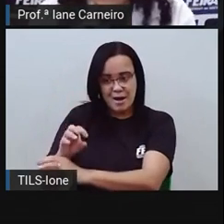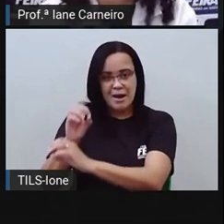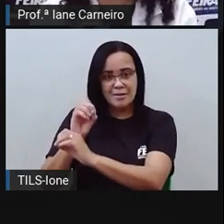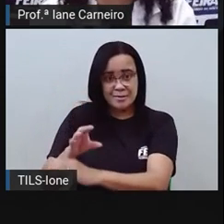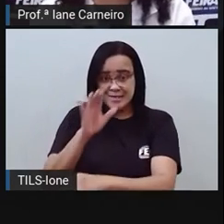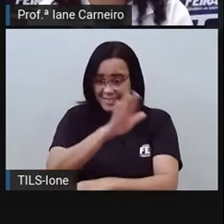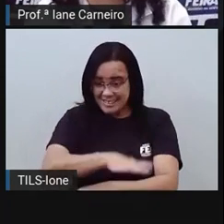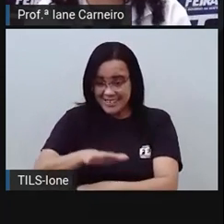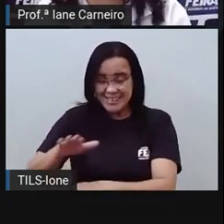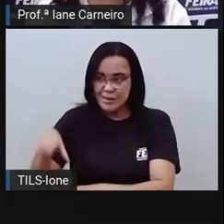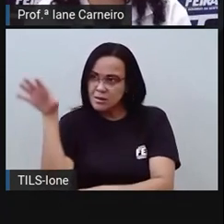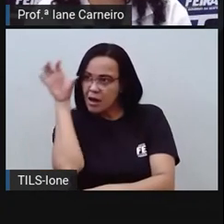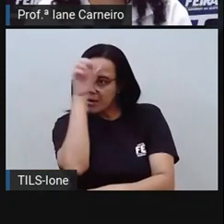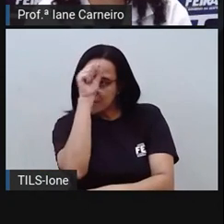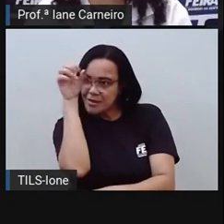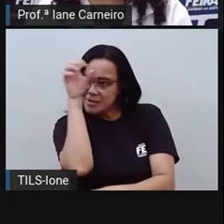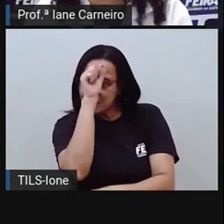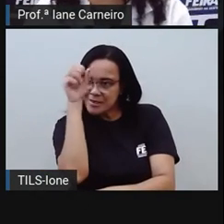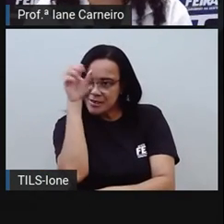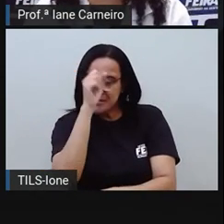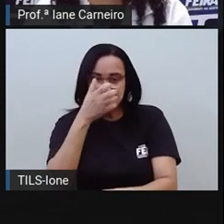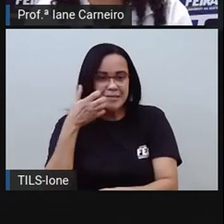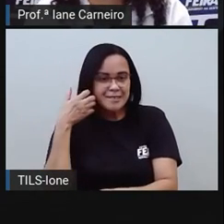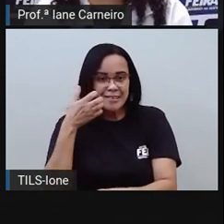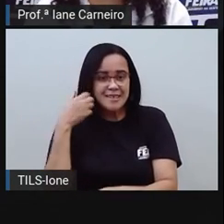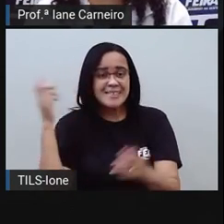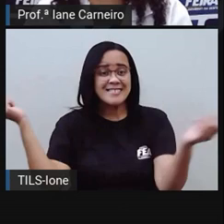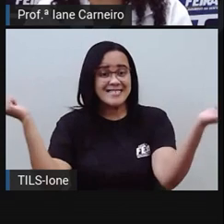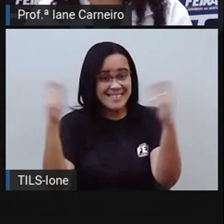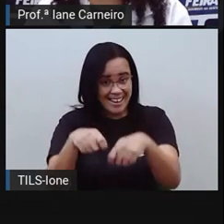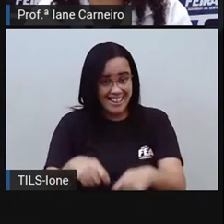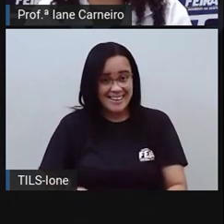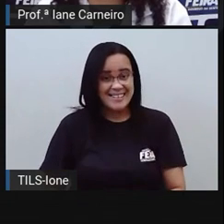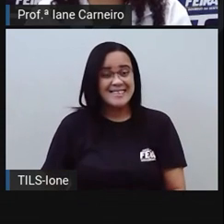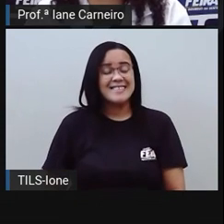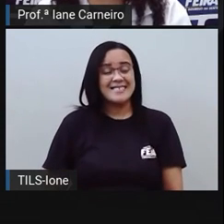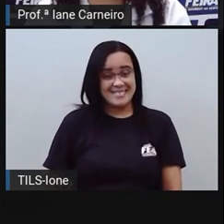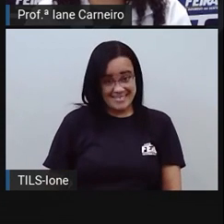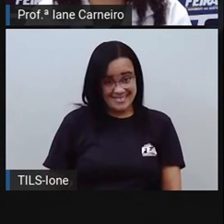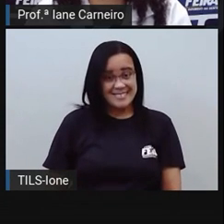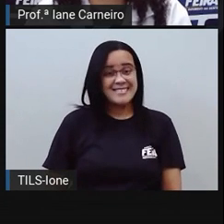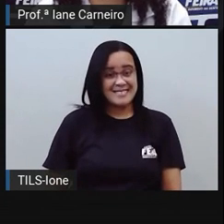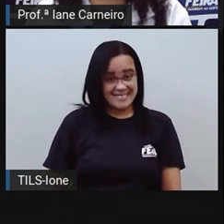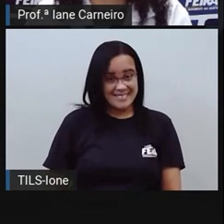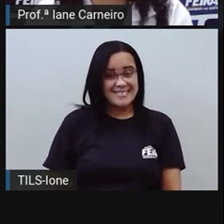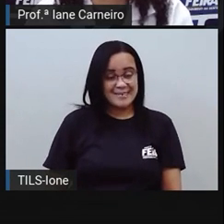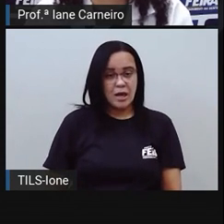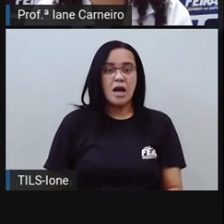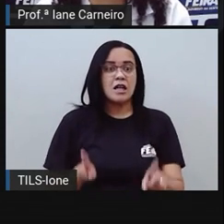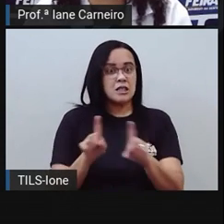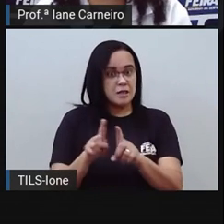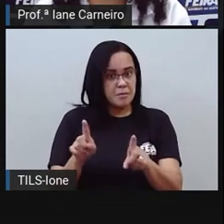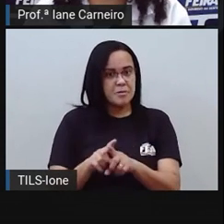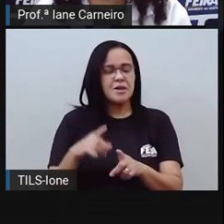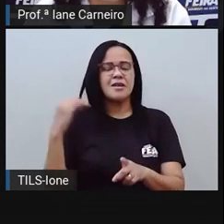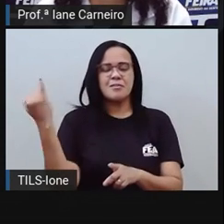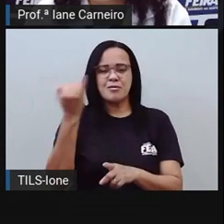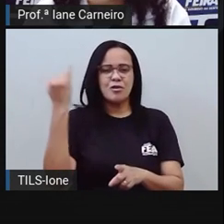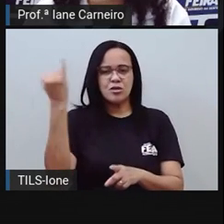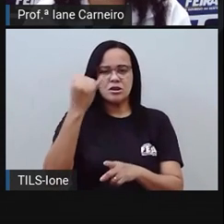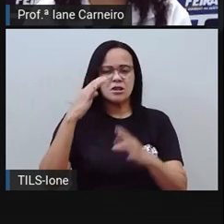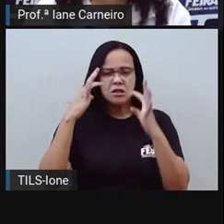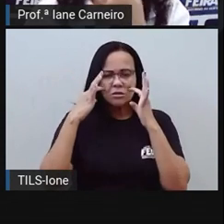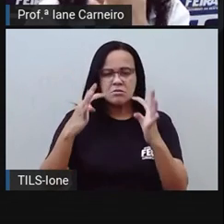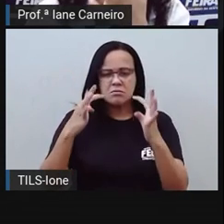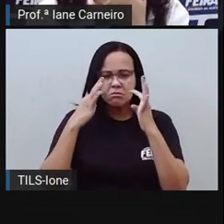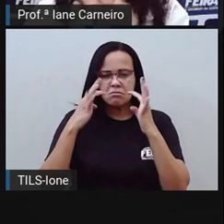coisas, né? E aí, ó, entra aqui essa questão, ouvir com atenção, né? Então, às vezes, a gente não quer ouvir